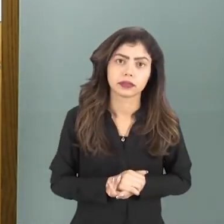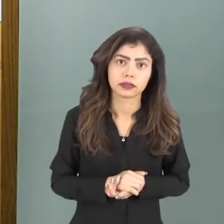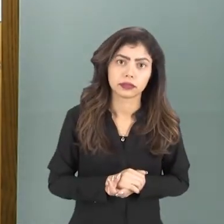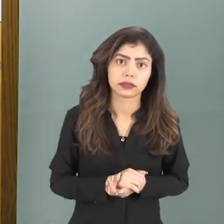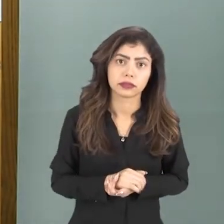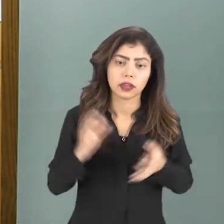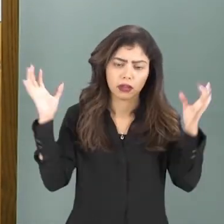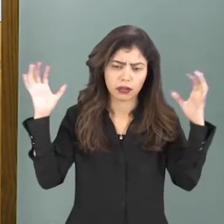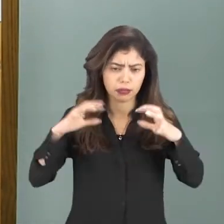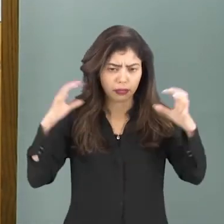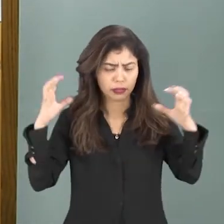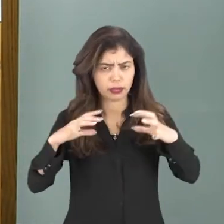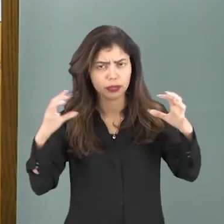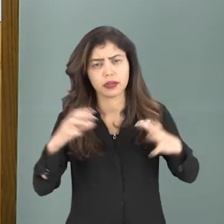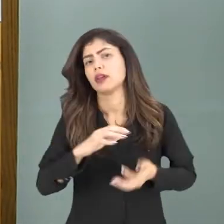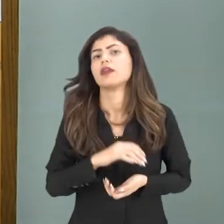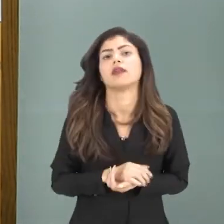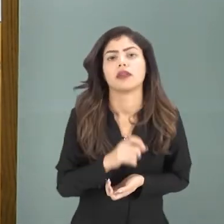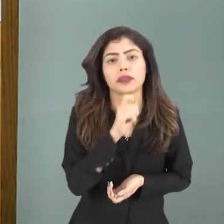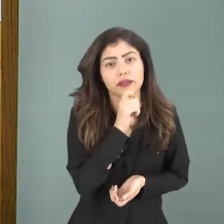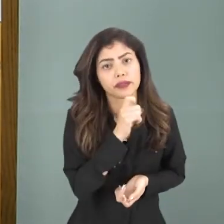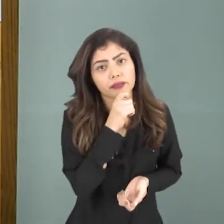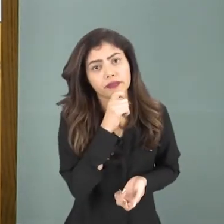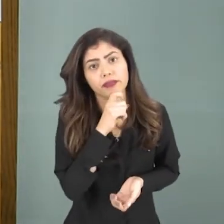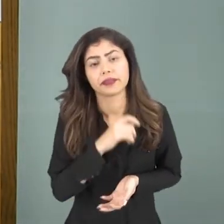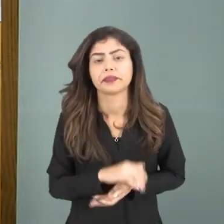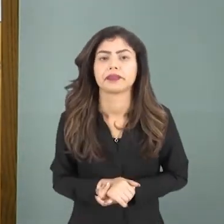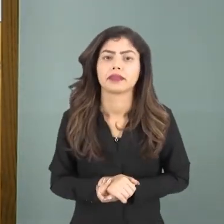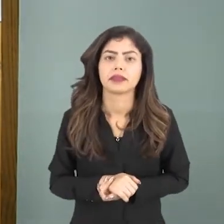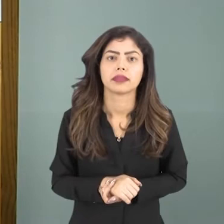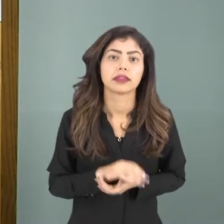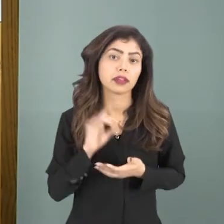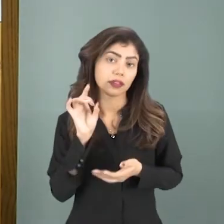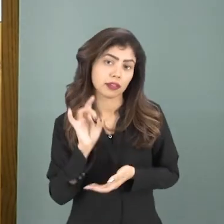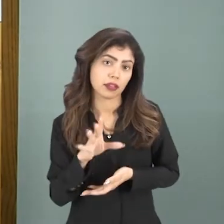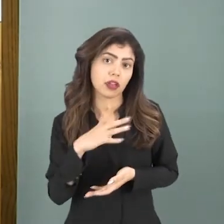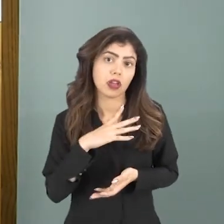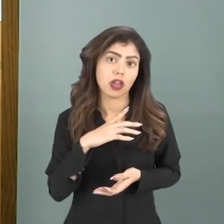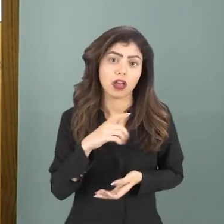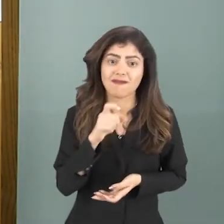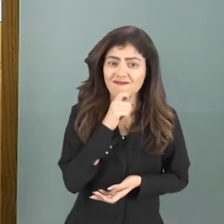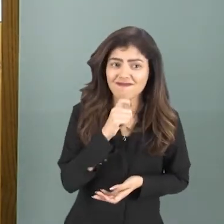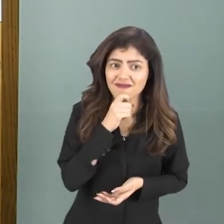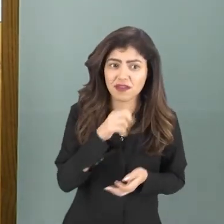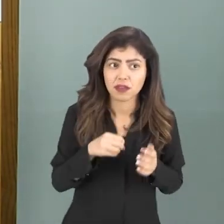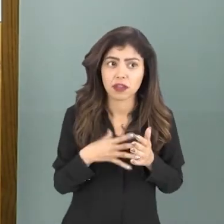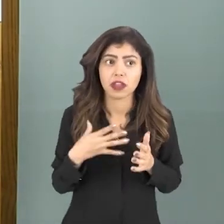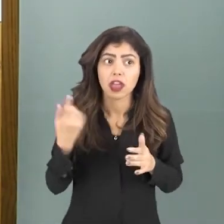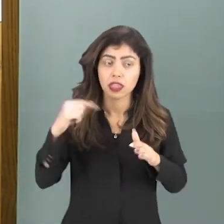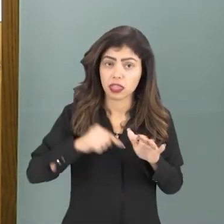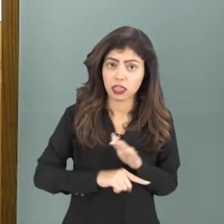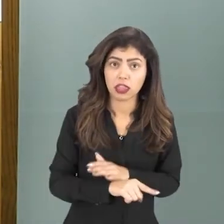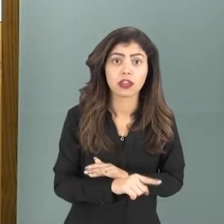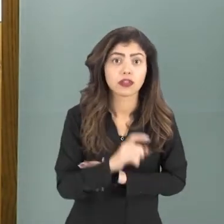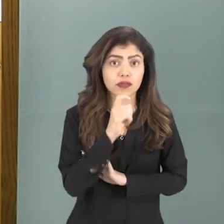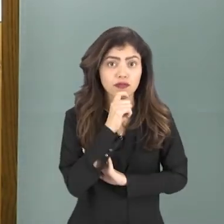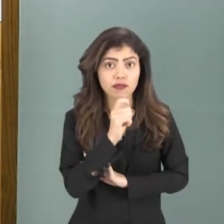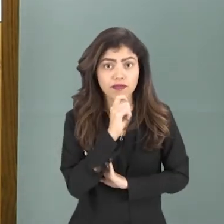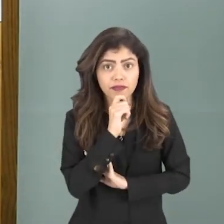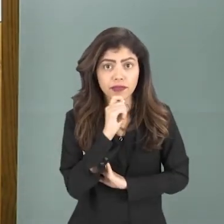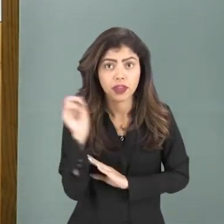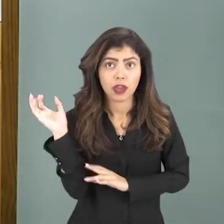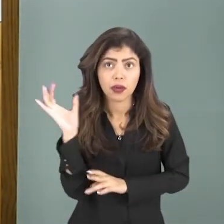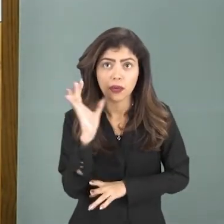animais, de tempestades, do frio. Apesar de ser um lugar muito frio, dentro do iglu